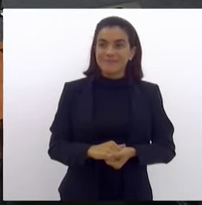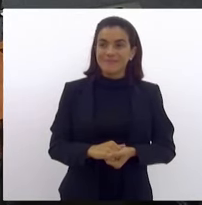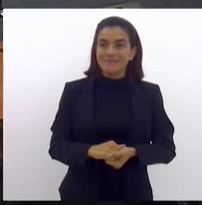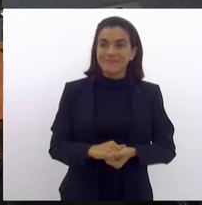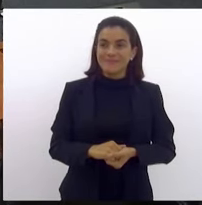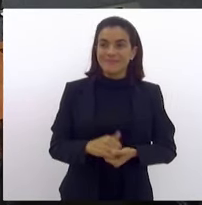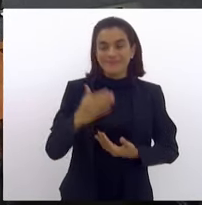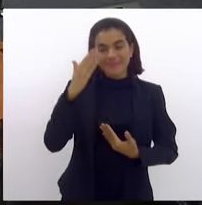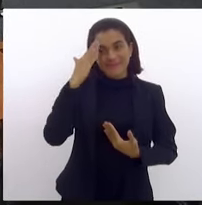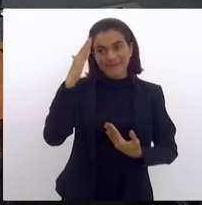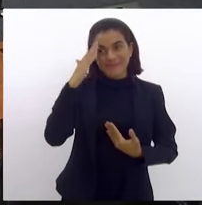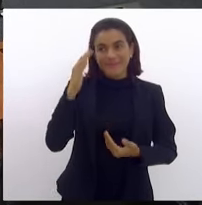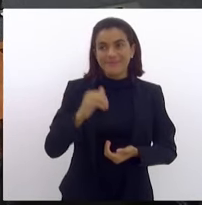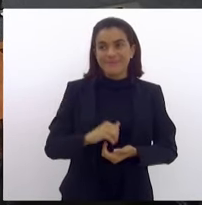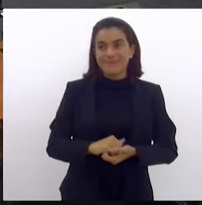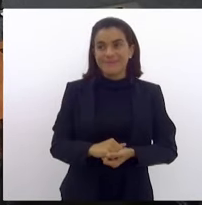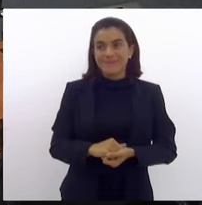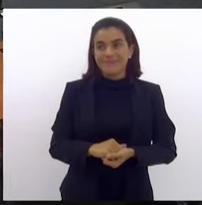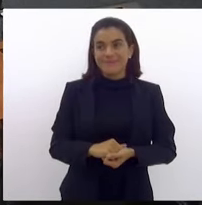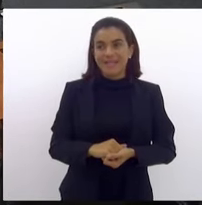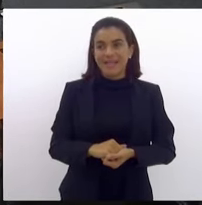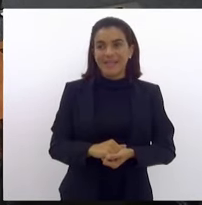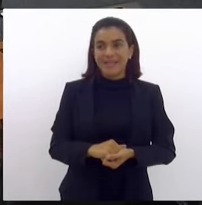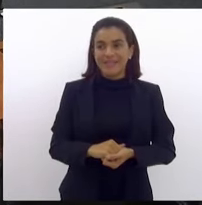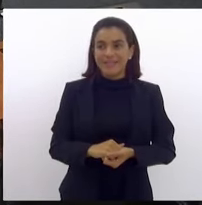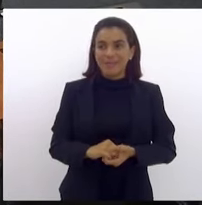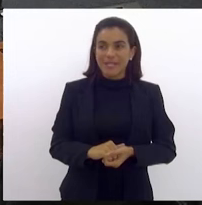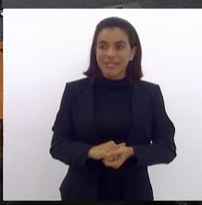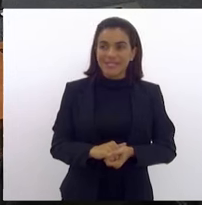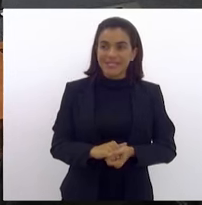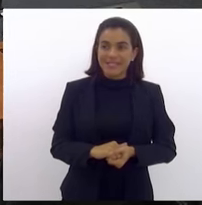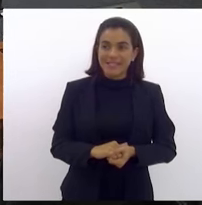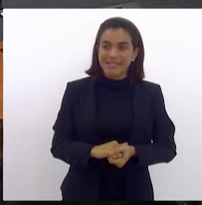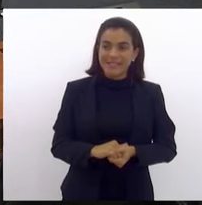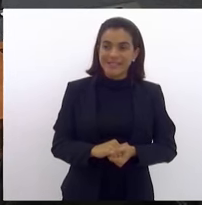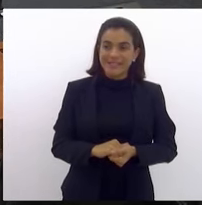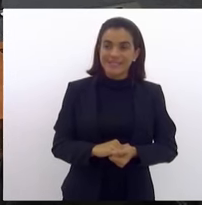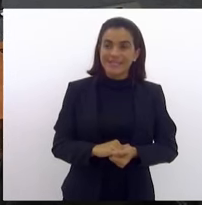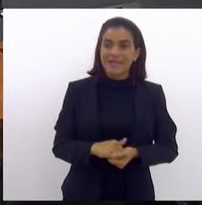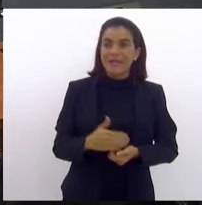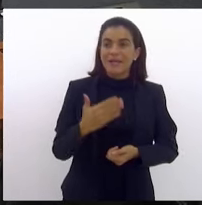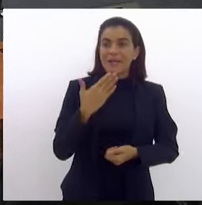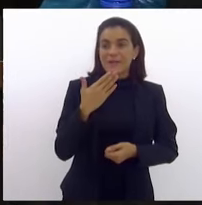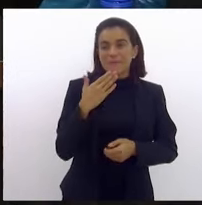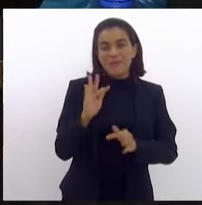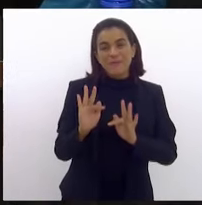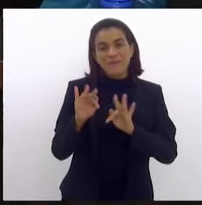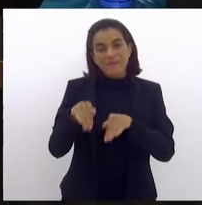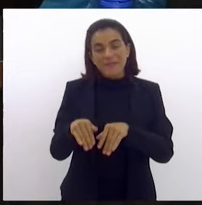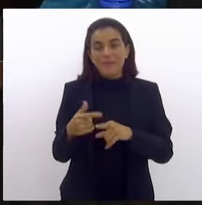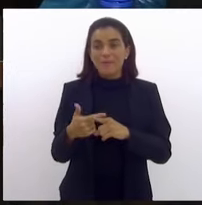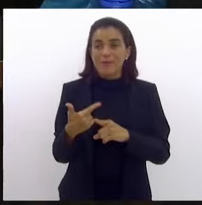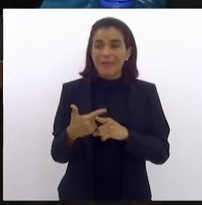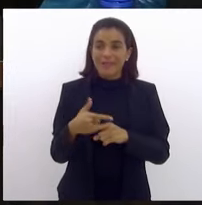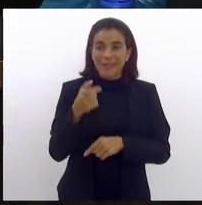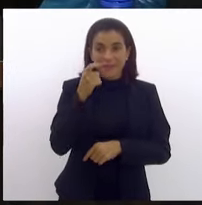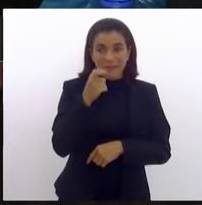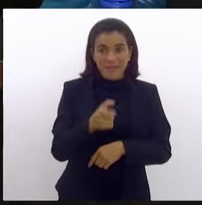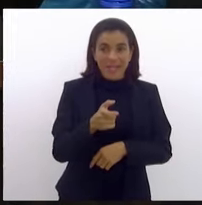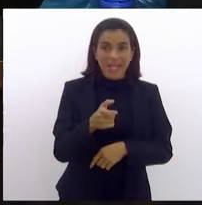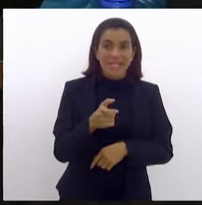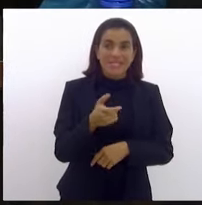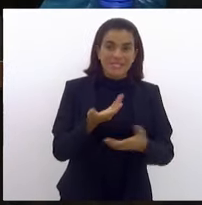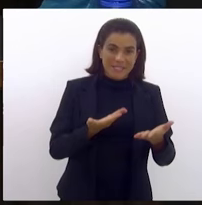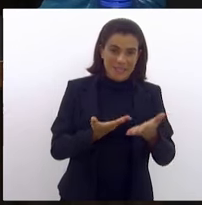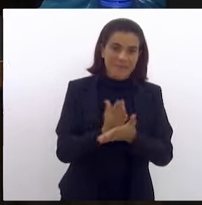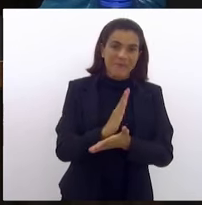De nada, deputada Élica, porque a gente... eu pedi para deixar para o final, porque a gente tem um interesse maior da